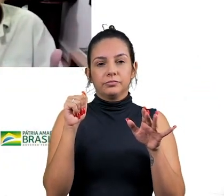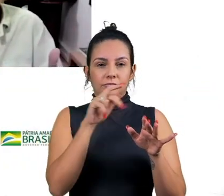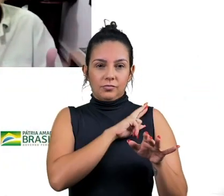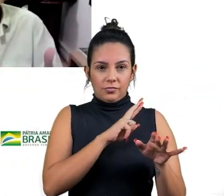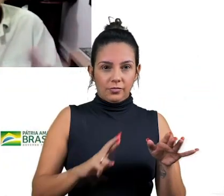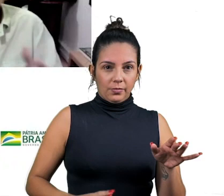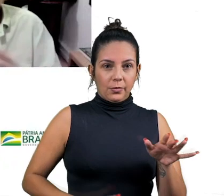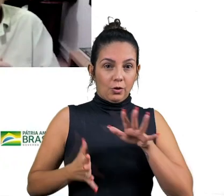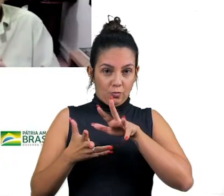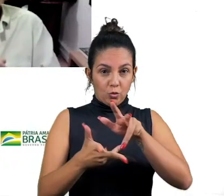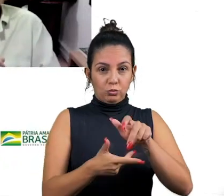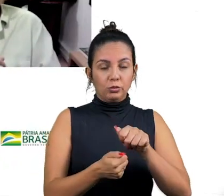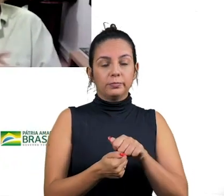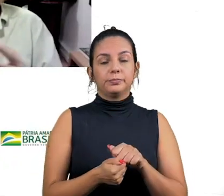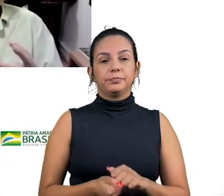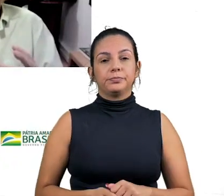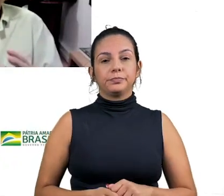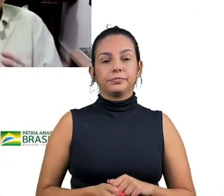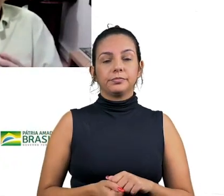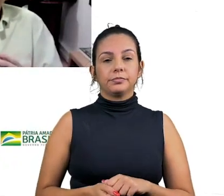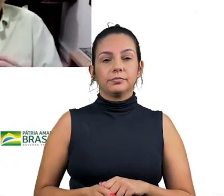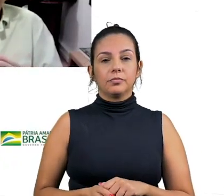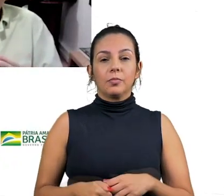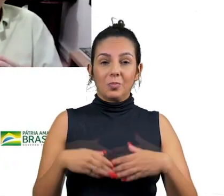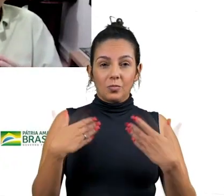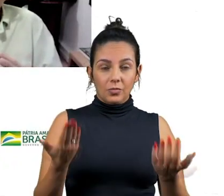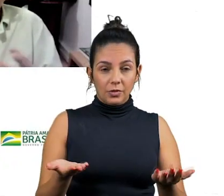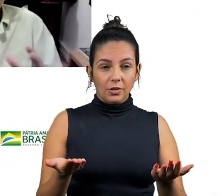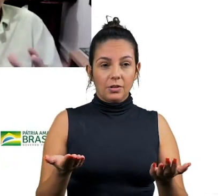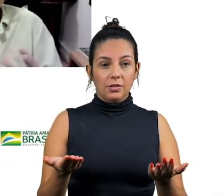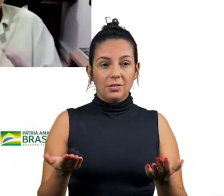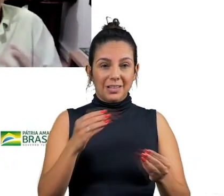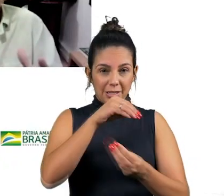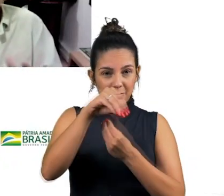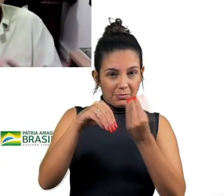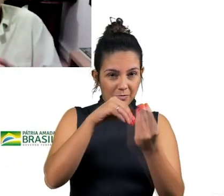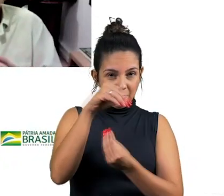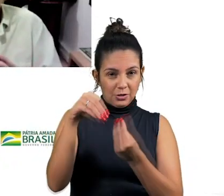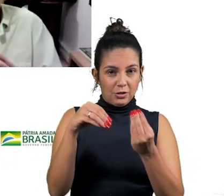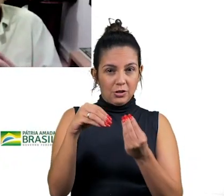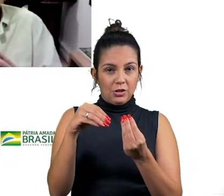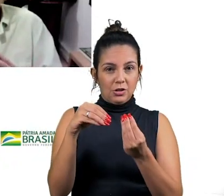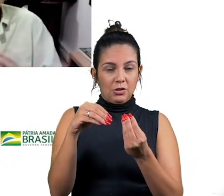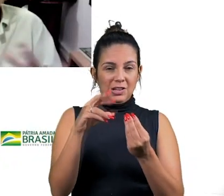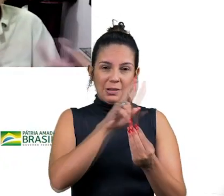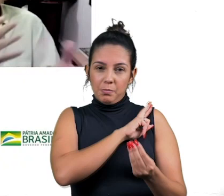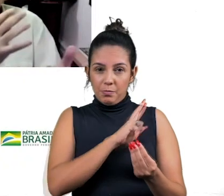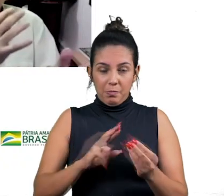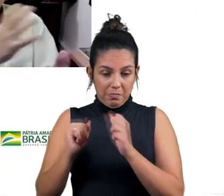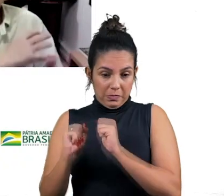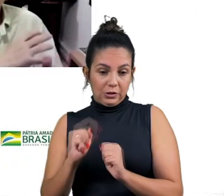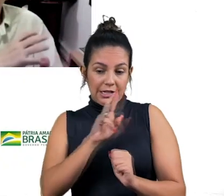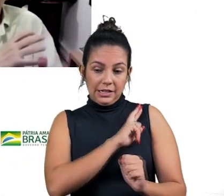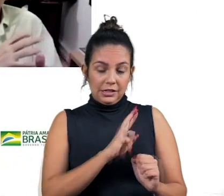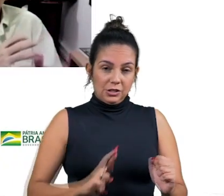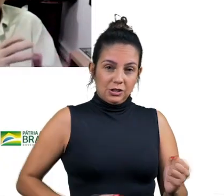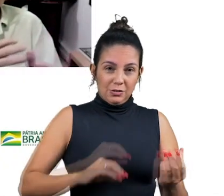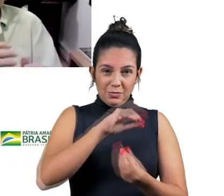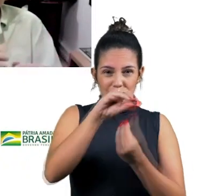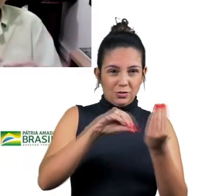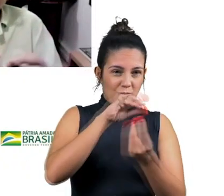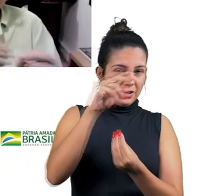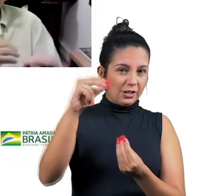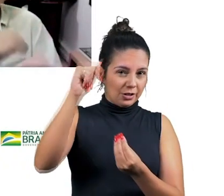religiosa do mundo. Né? Então, a mistura entre poder e religião é uma mistura